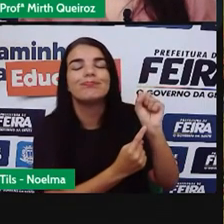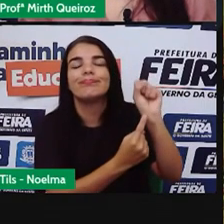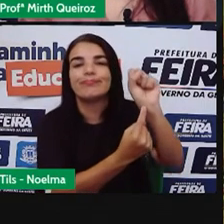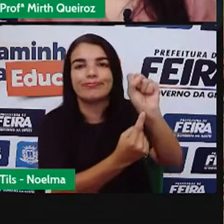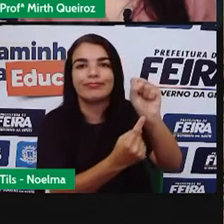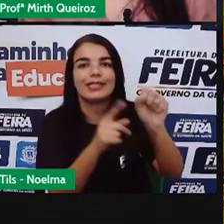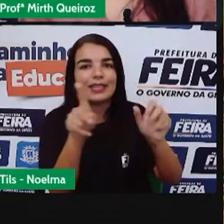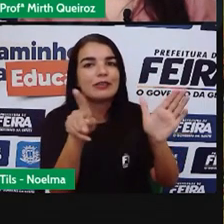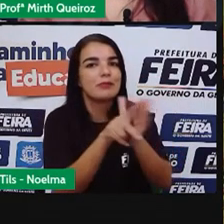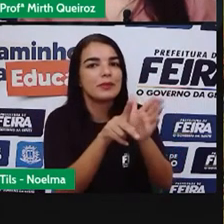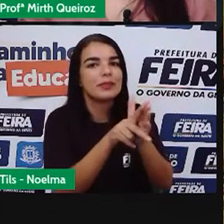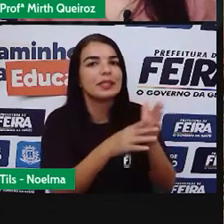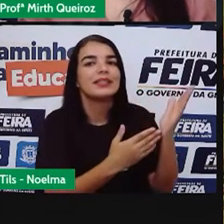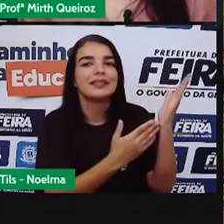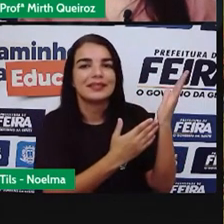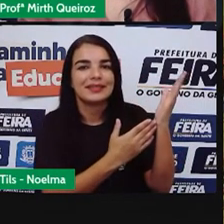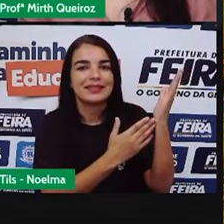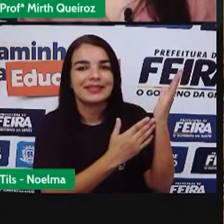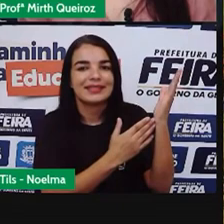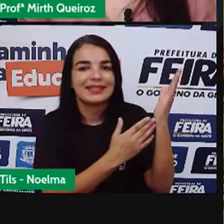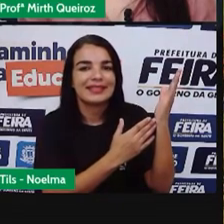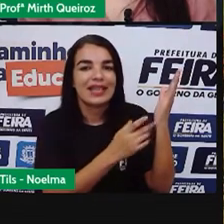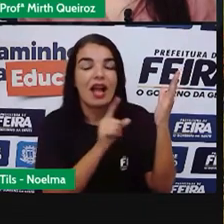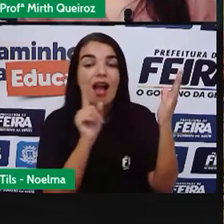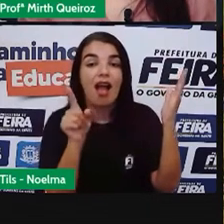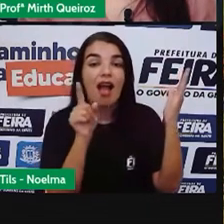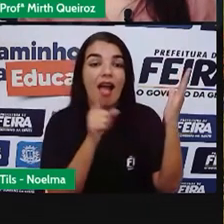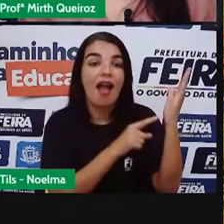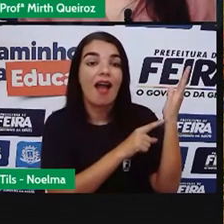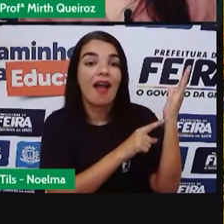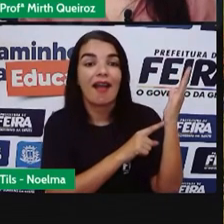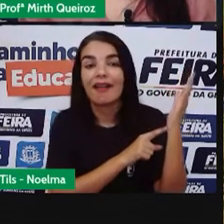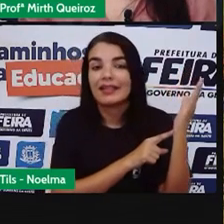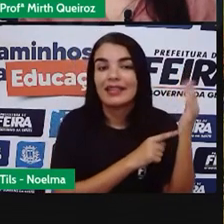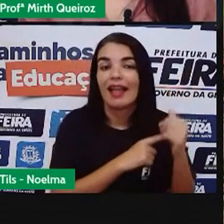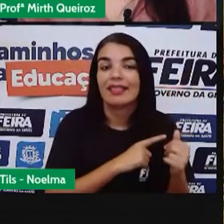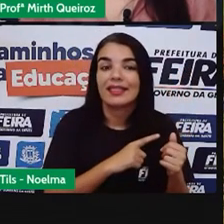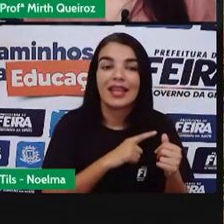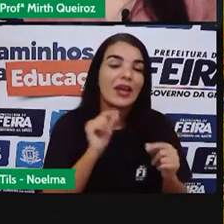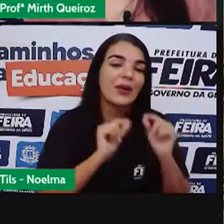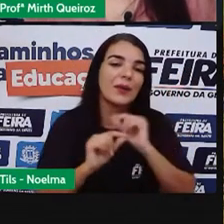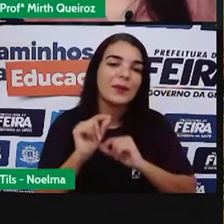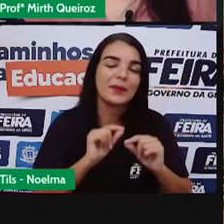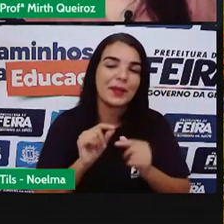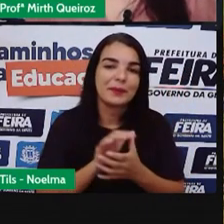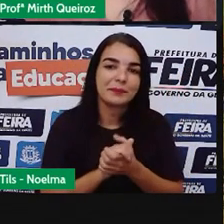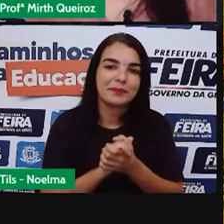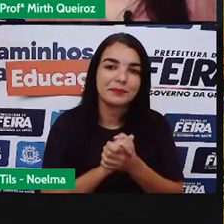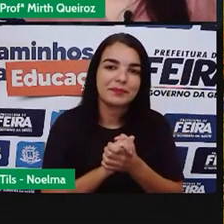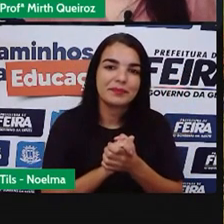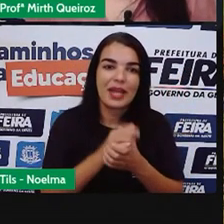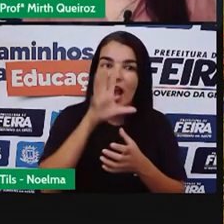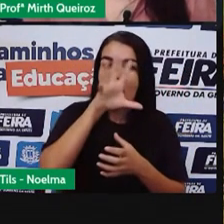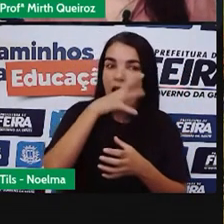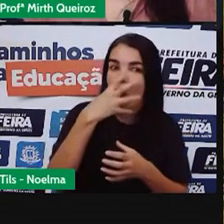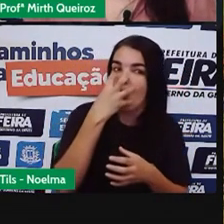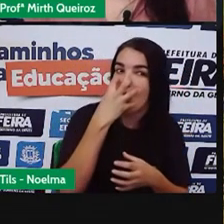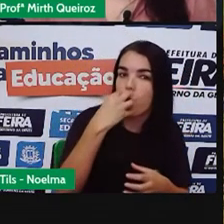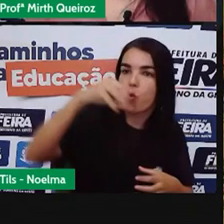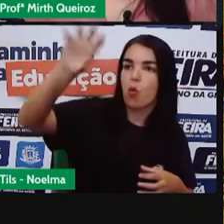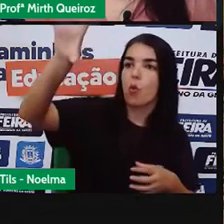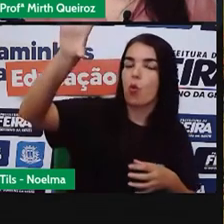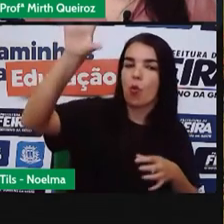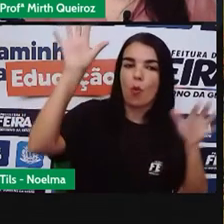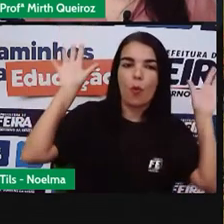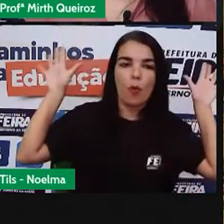esse artista, certo? Aqui nós temos um dragão, né? Que foi feito